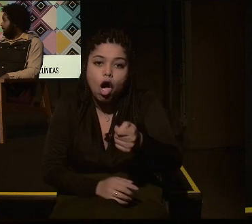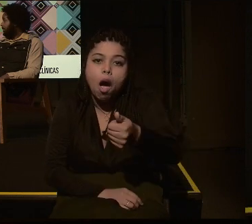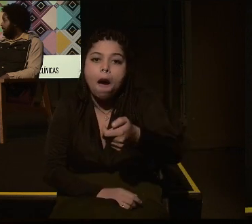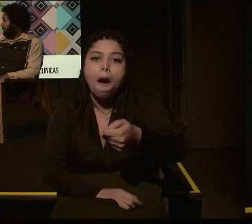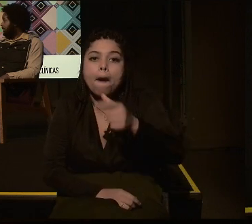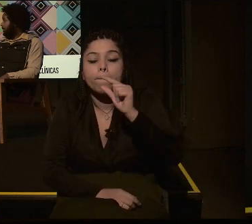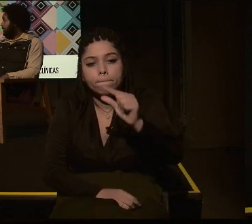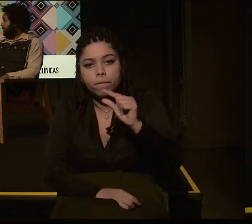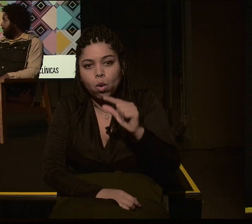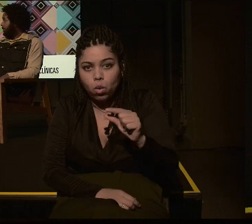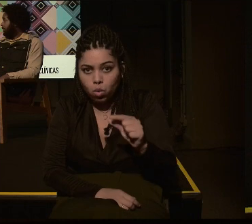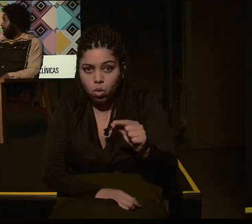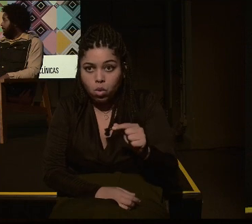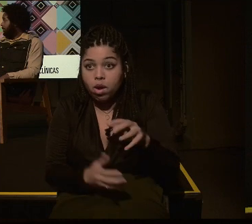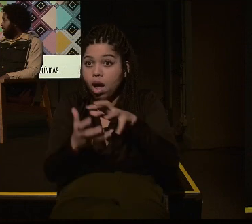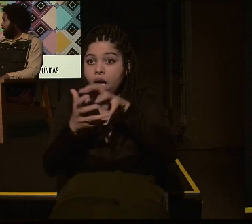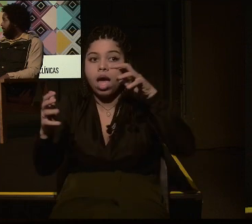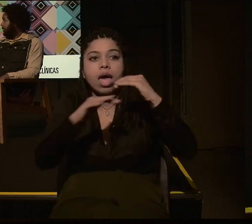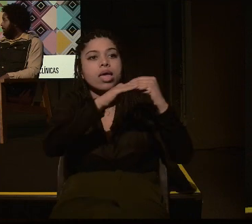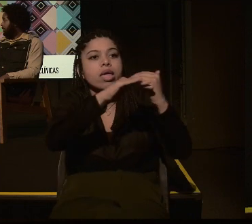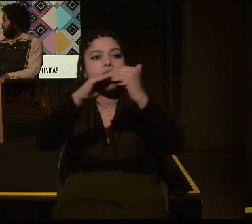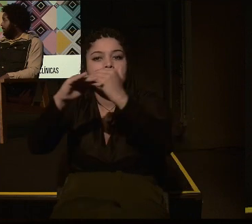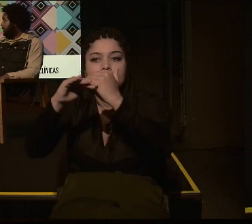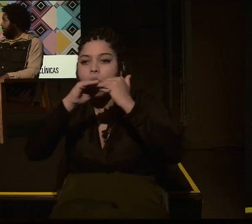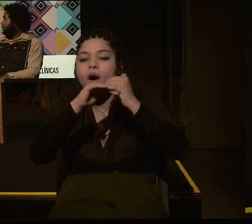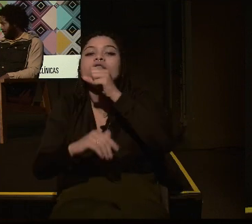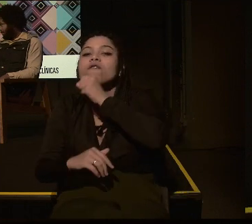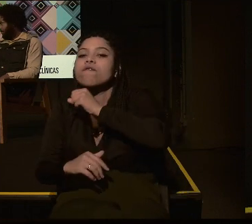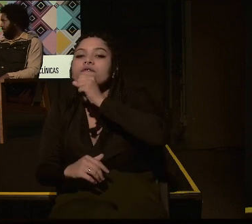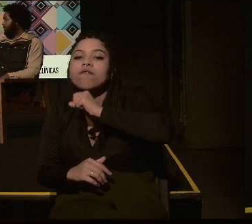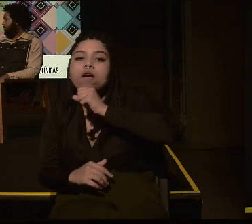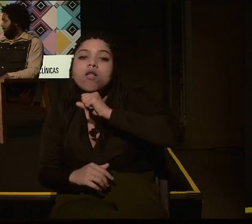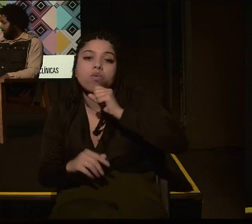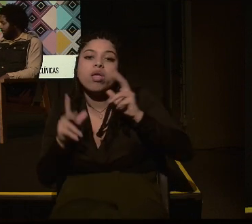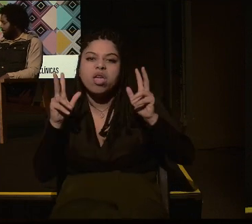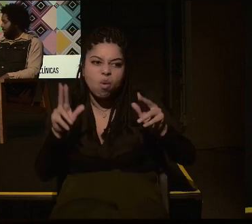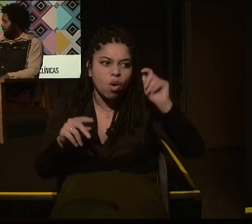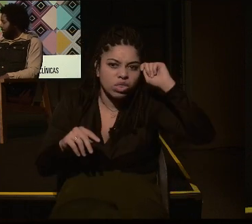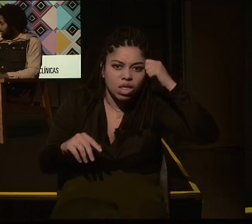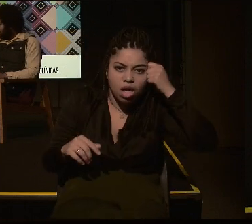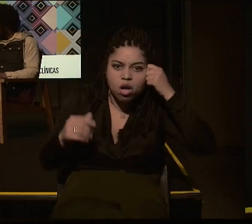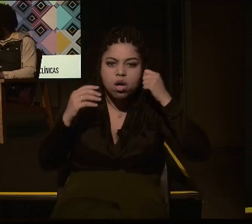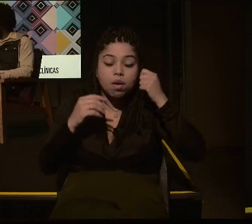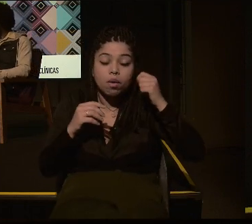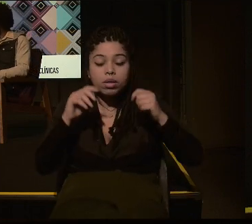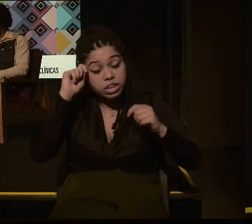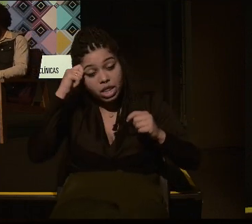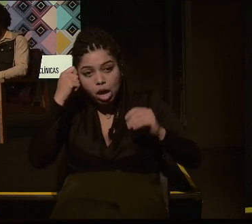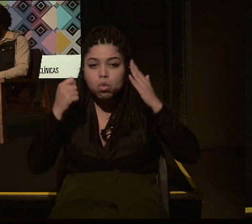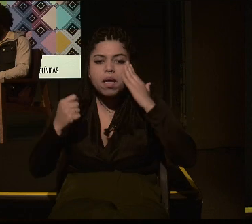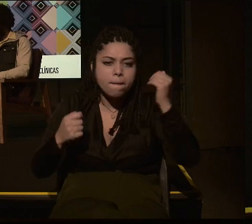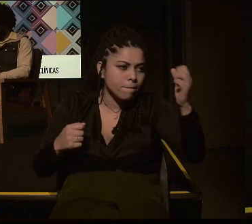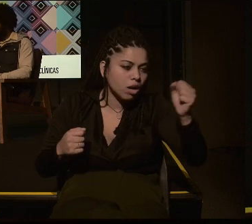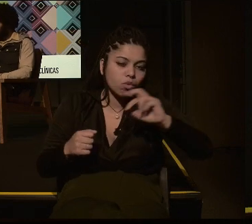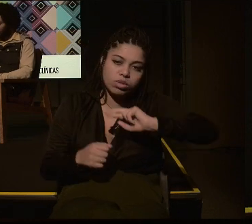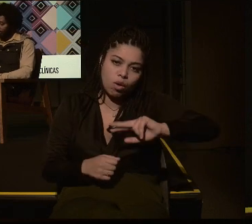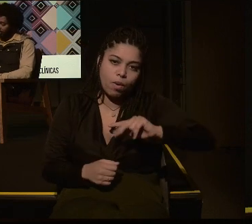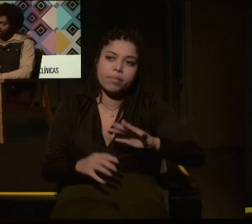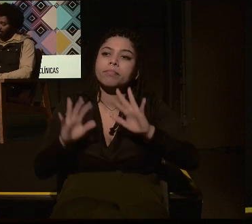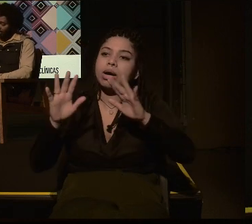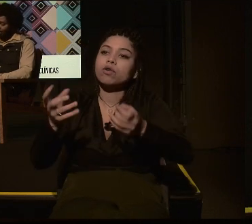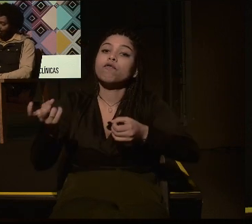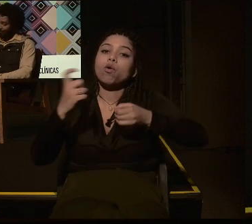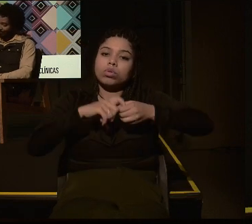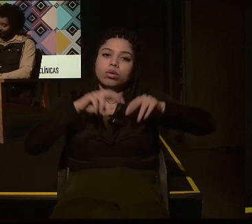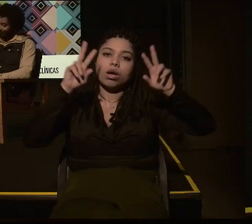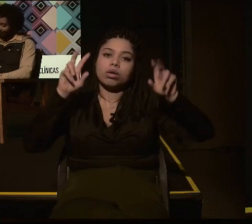que o envelhecimento não é igual para brancos e negros. Então, a sua pergunta me faz pensar nisso. Mas, voltando aqui à sua